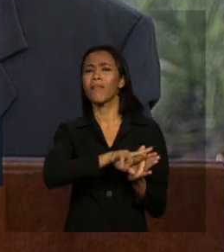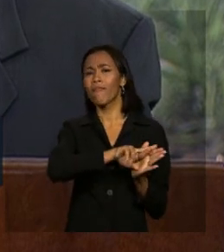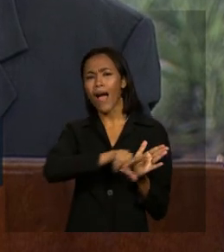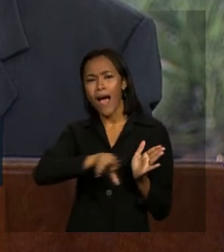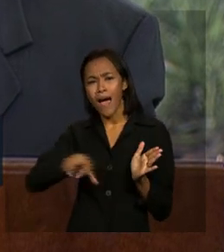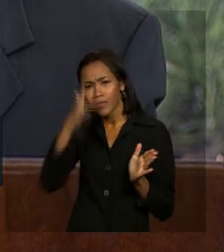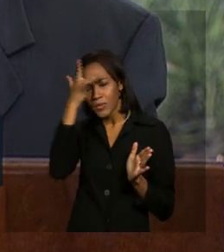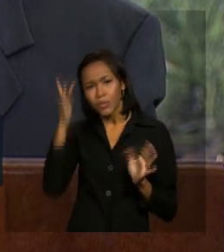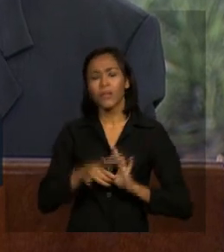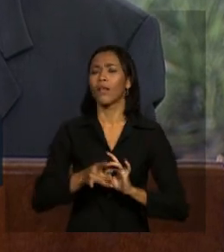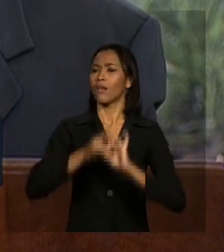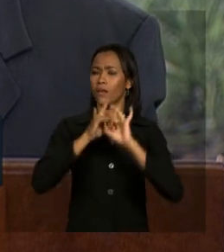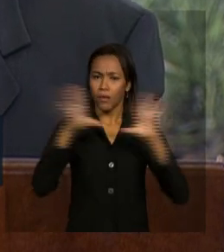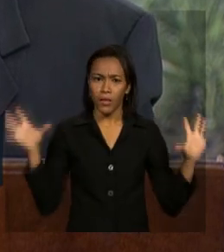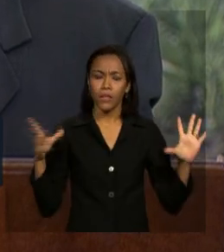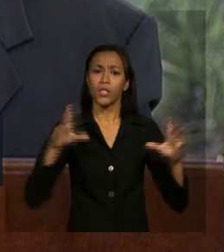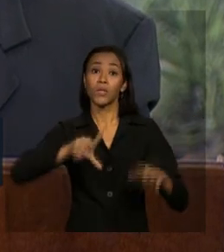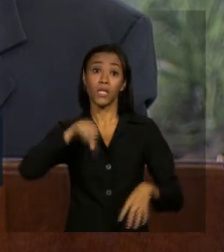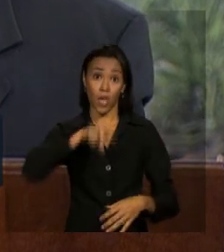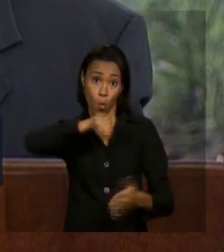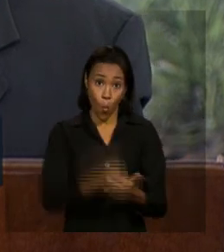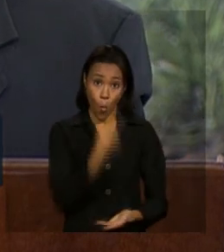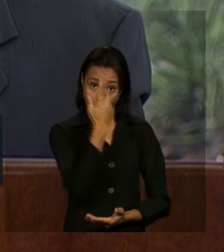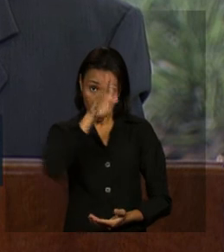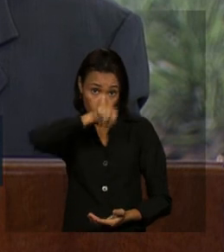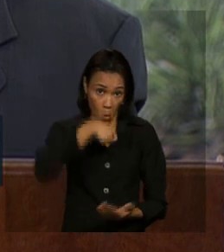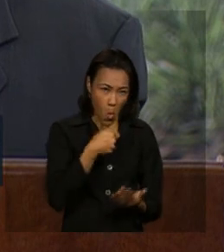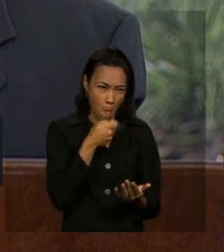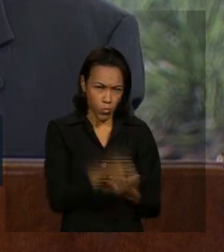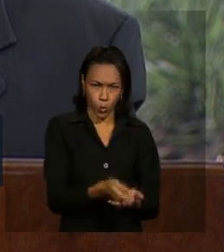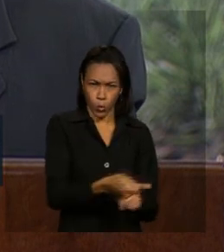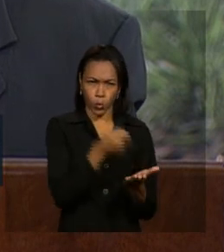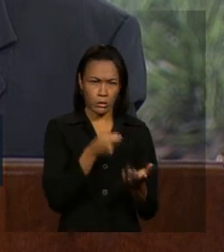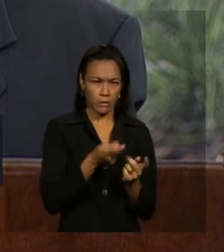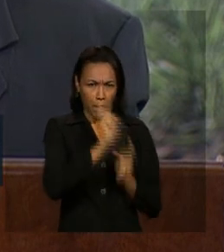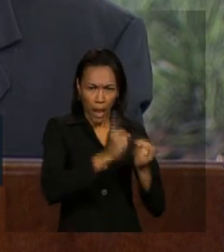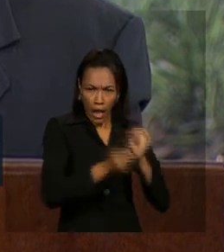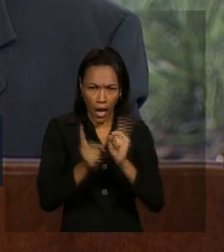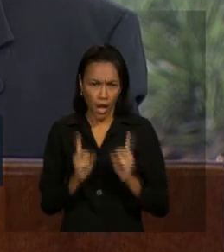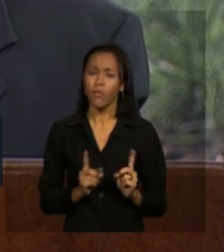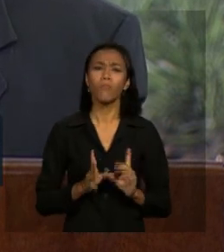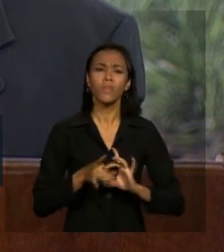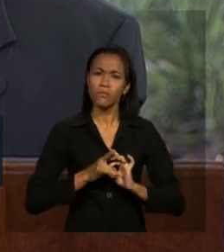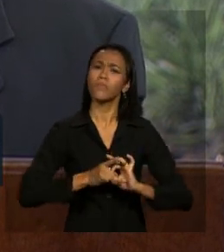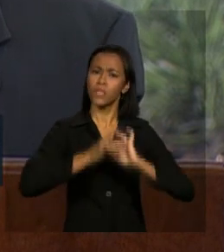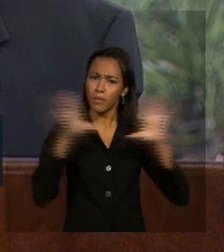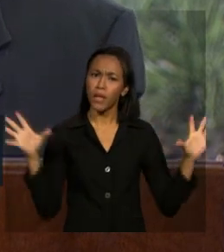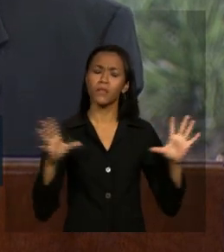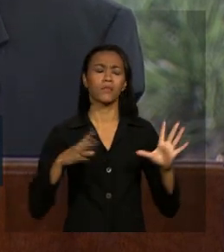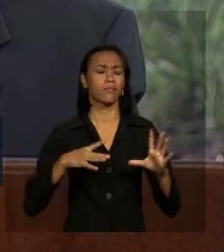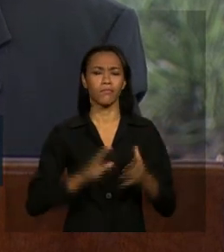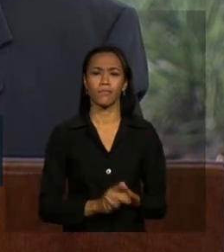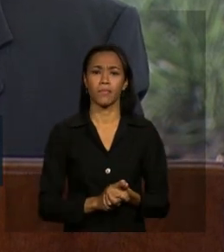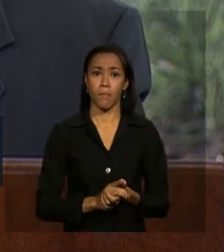nós queremos uma malha Ferroviária que seja utilizada e que competitivamente possa oferecer